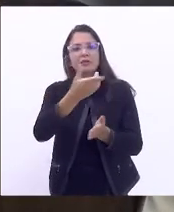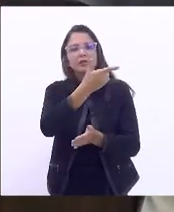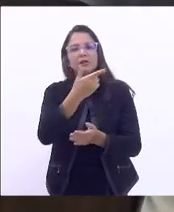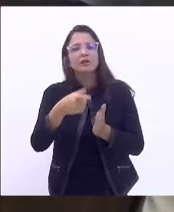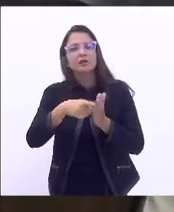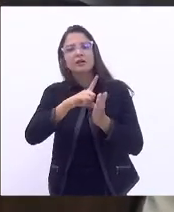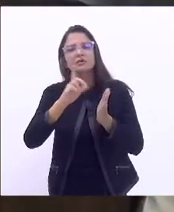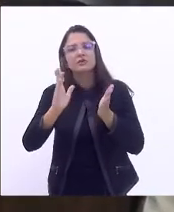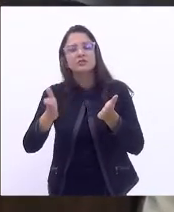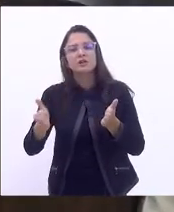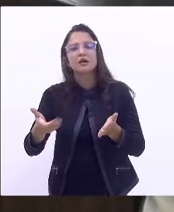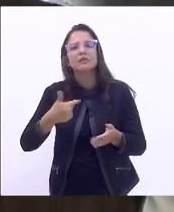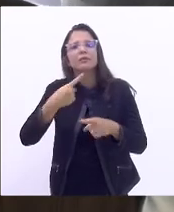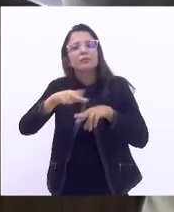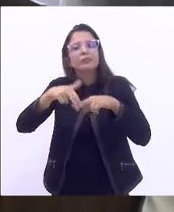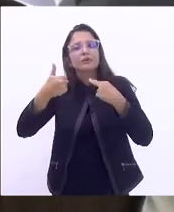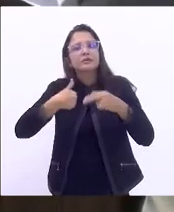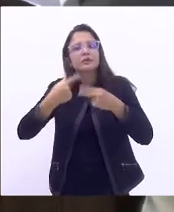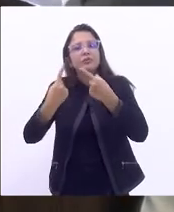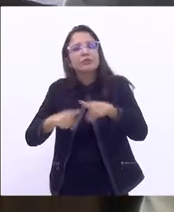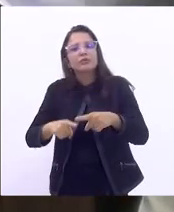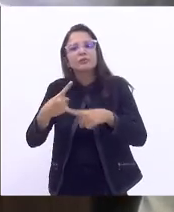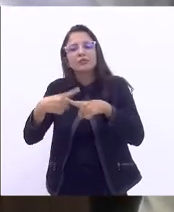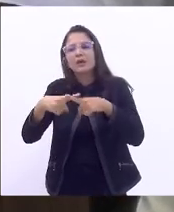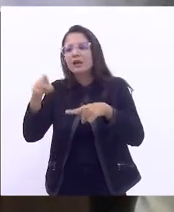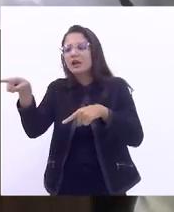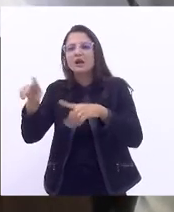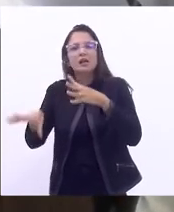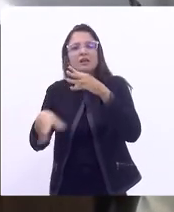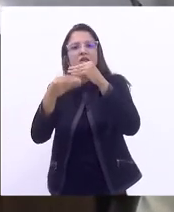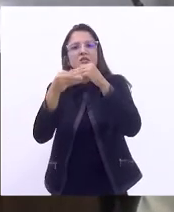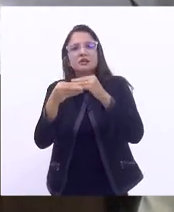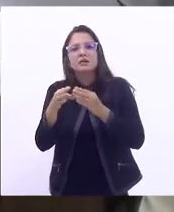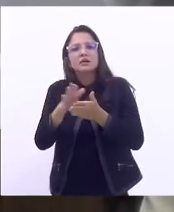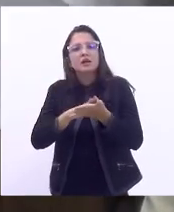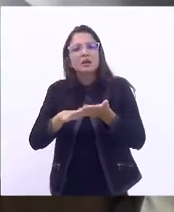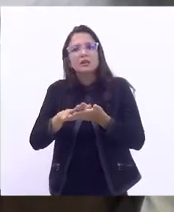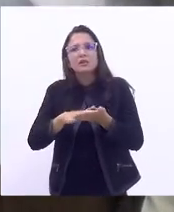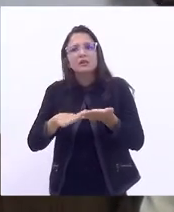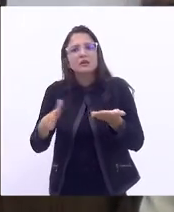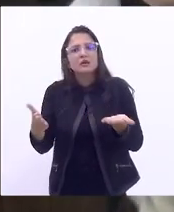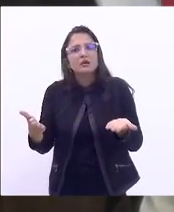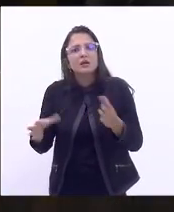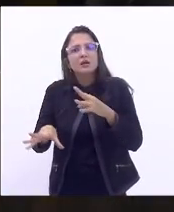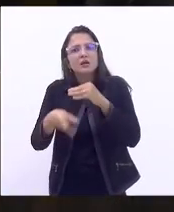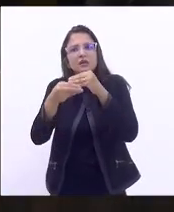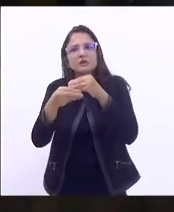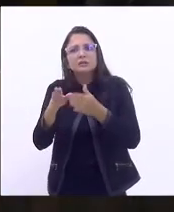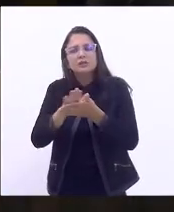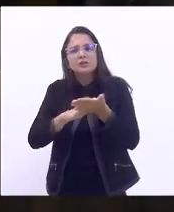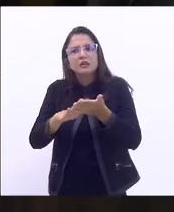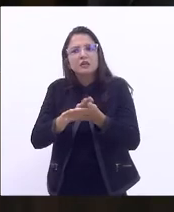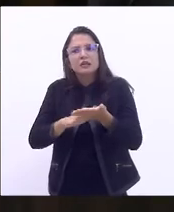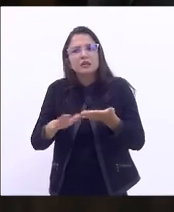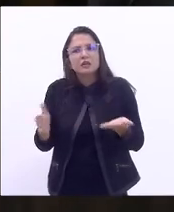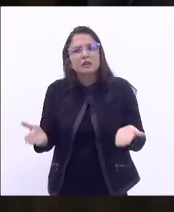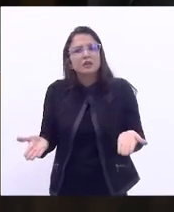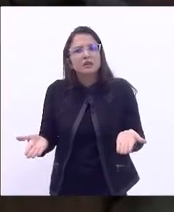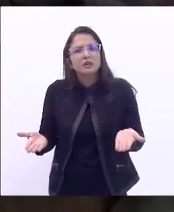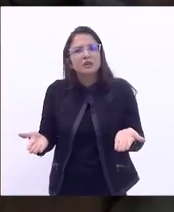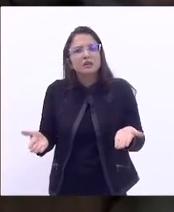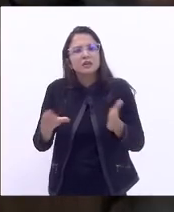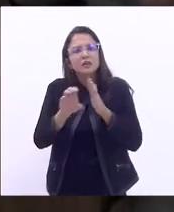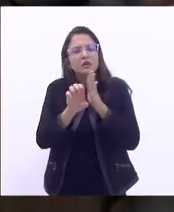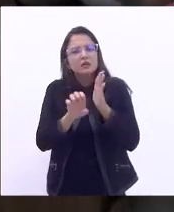Por isso que eu sou contrário. Ele não acrescenta. Salve, ele não acrescenta vírgula, nada. Ele é muito inteligente, deputado. Tanto na 2 quanto